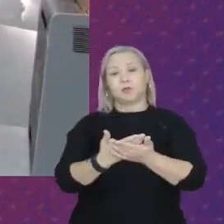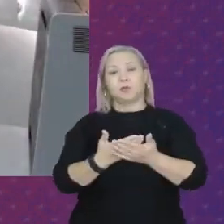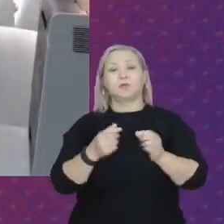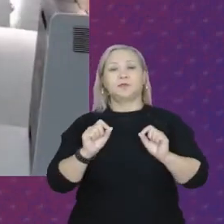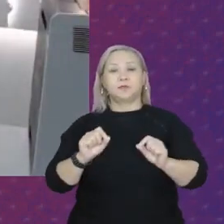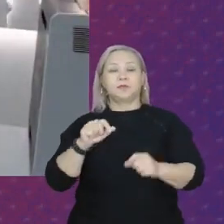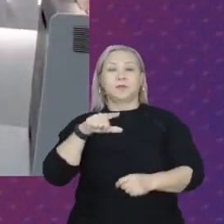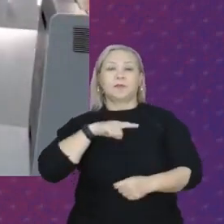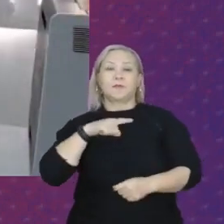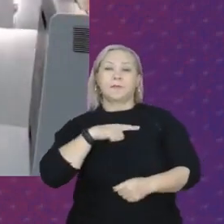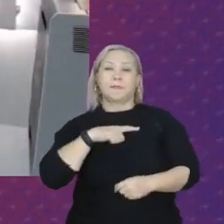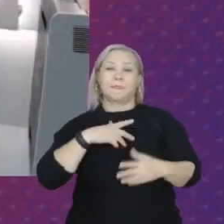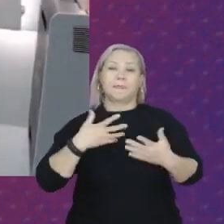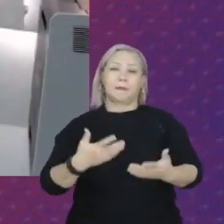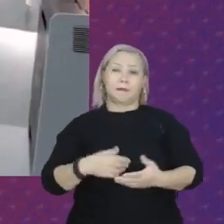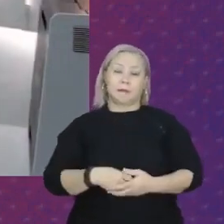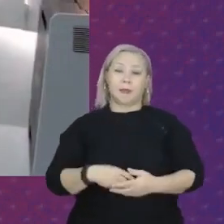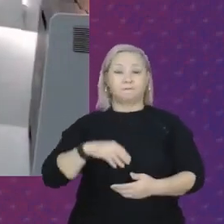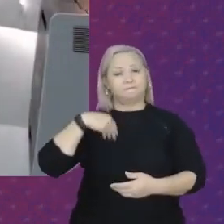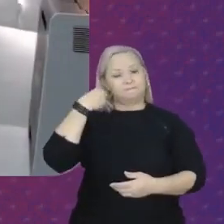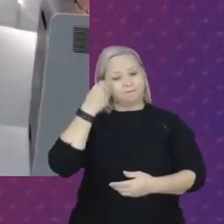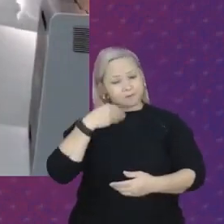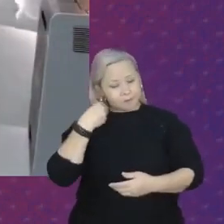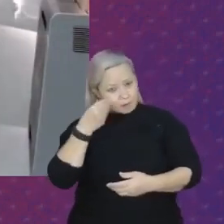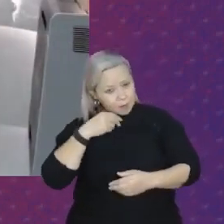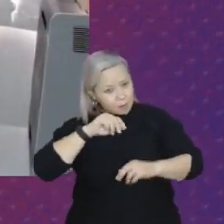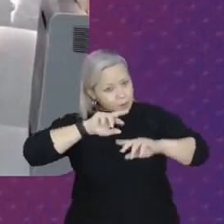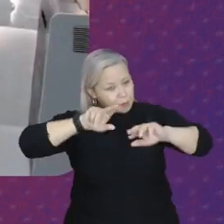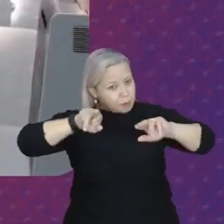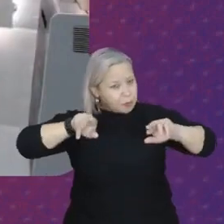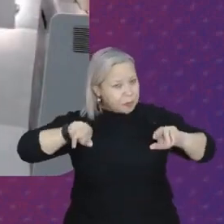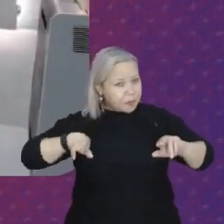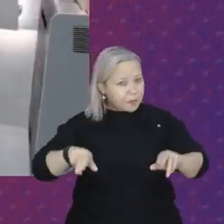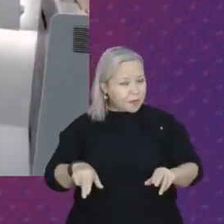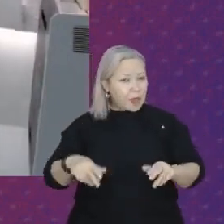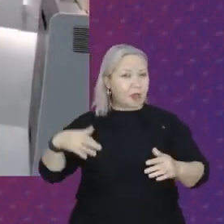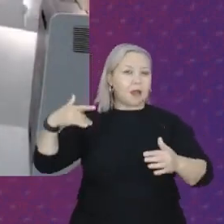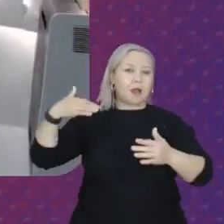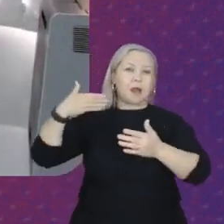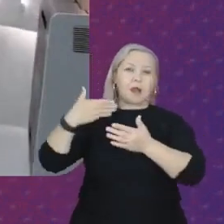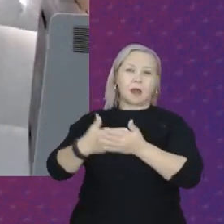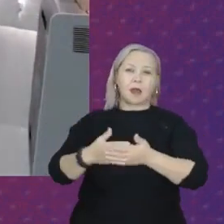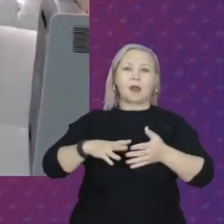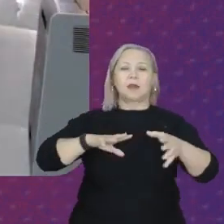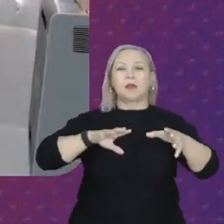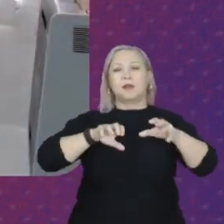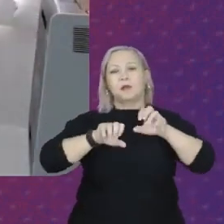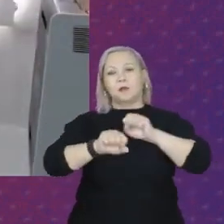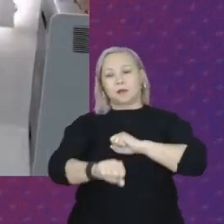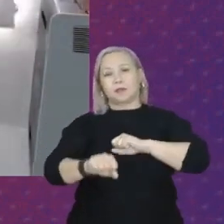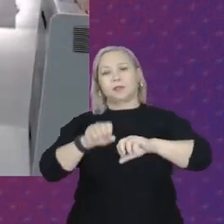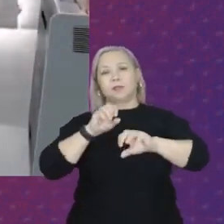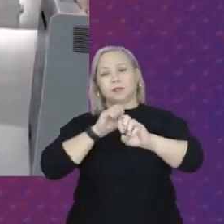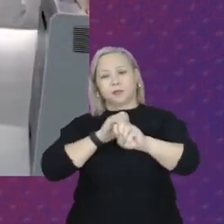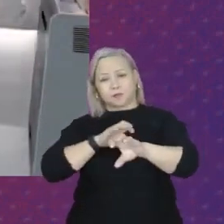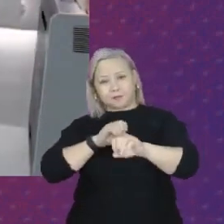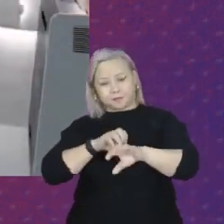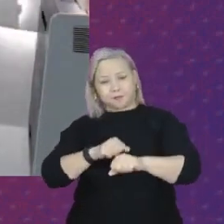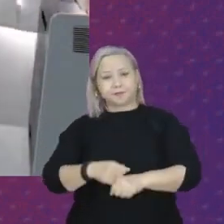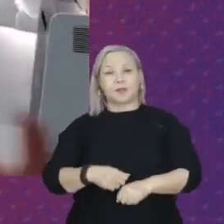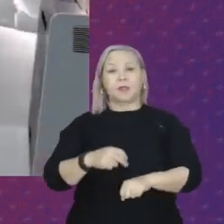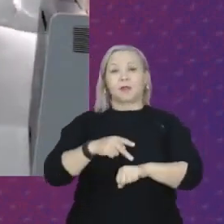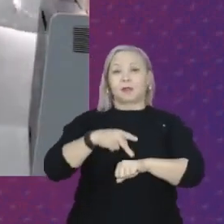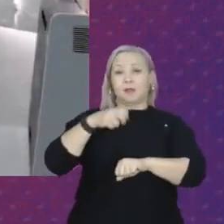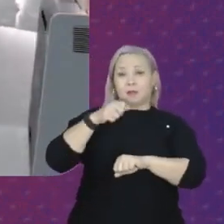Temos as experiências, né, de formativas da nossa